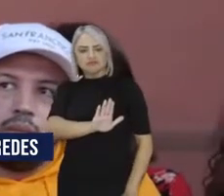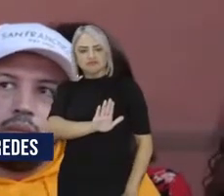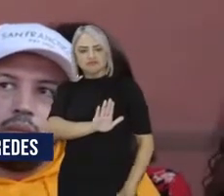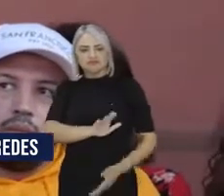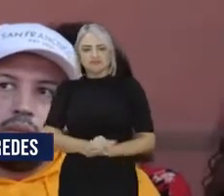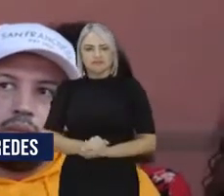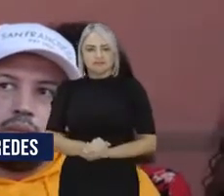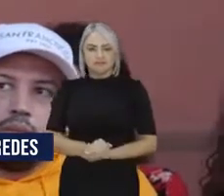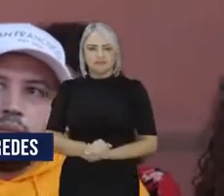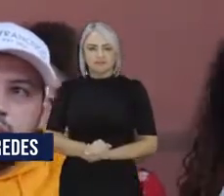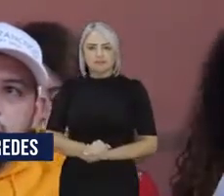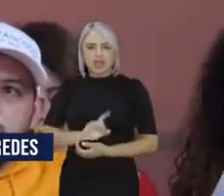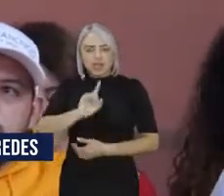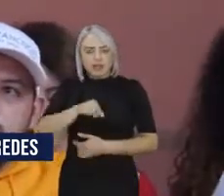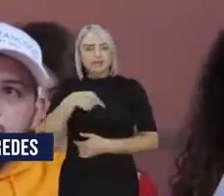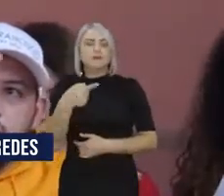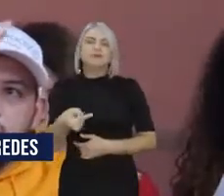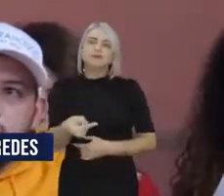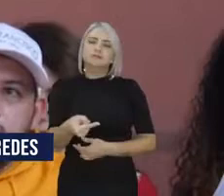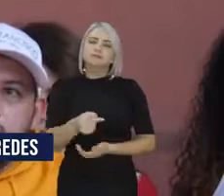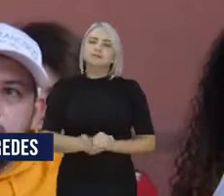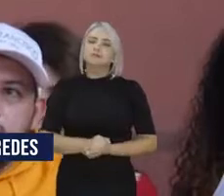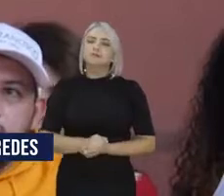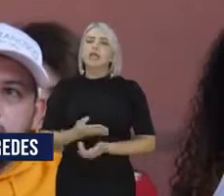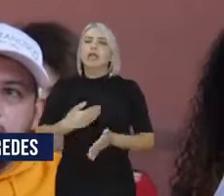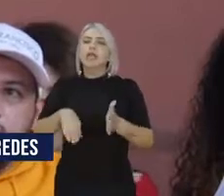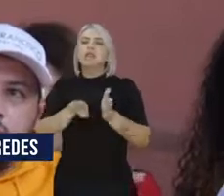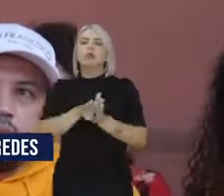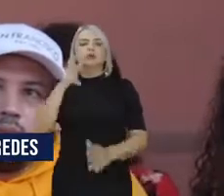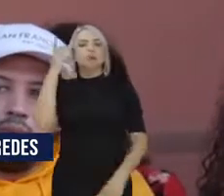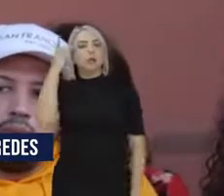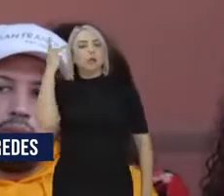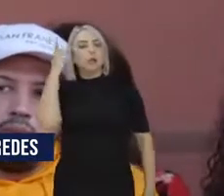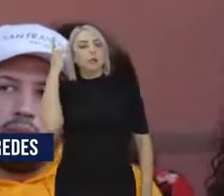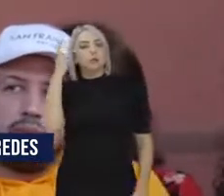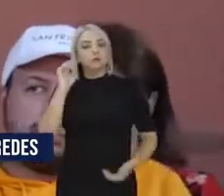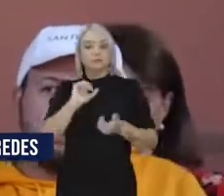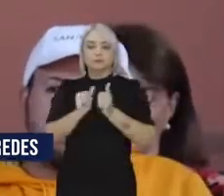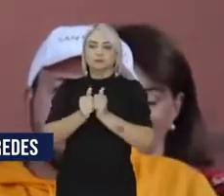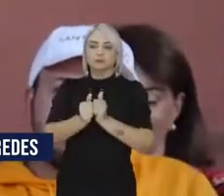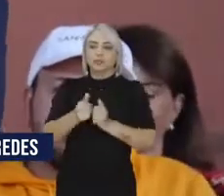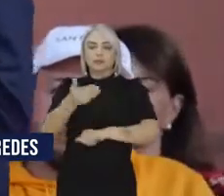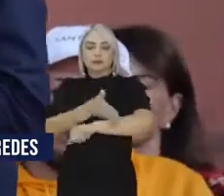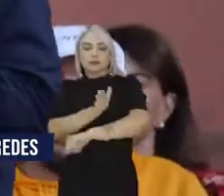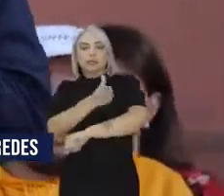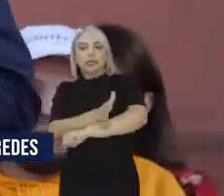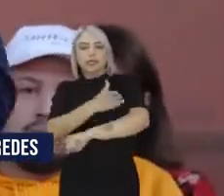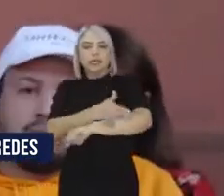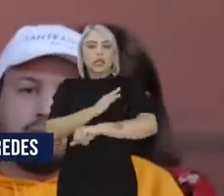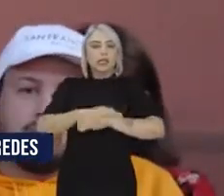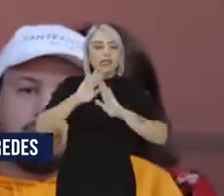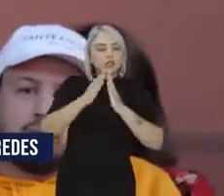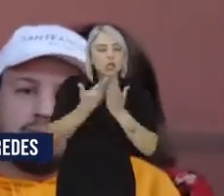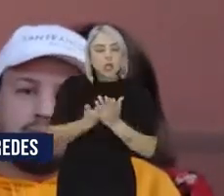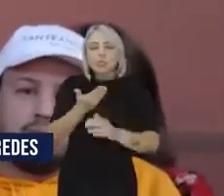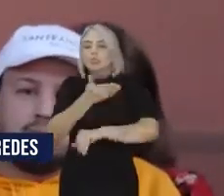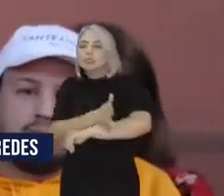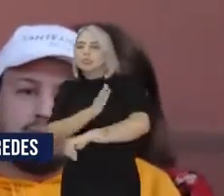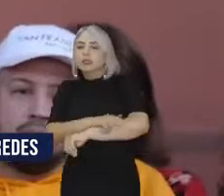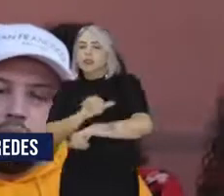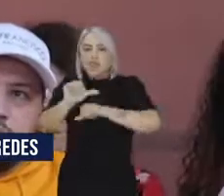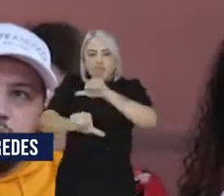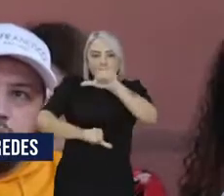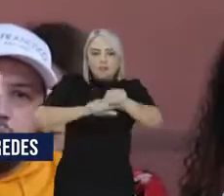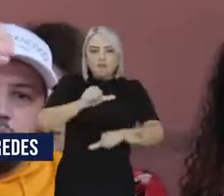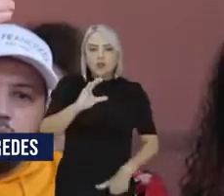Depois, ele chegou no São Paulo, foi treinar na escolinha de São Paulo e virou o Cafu que ele virou. Esse